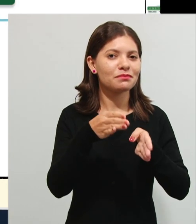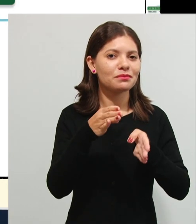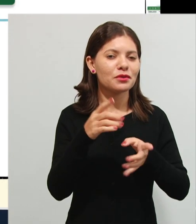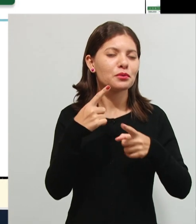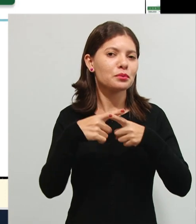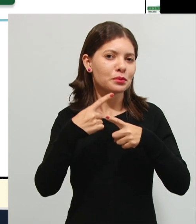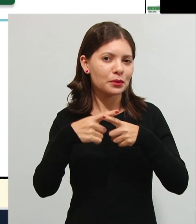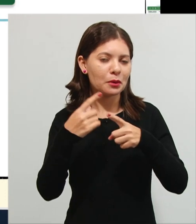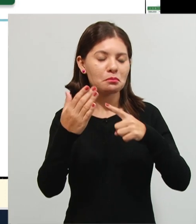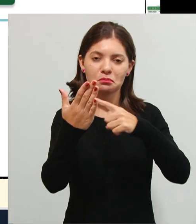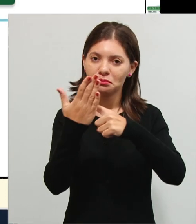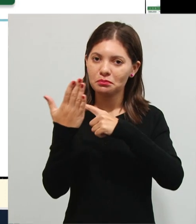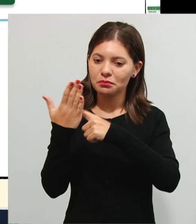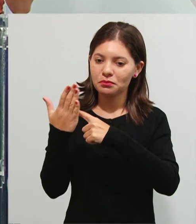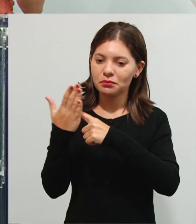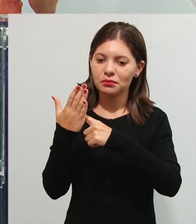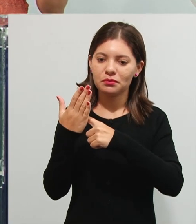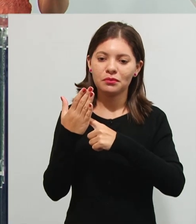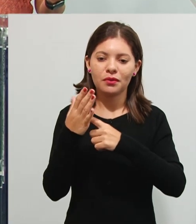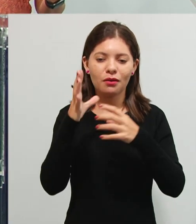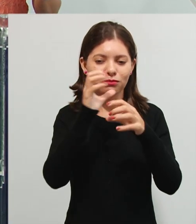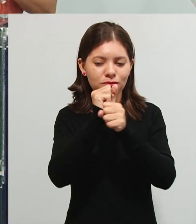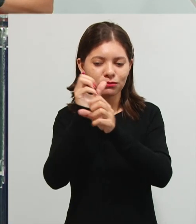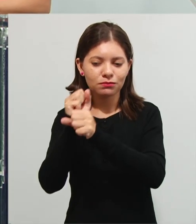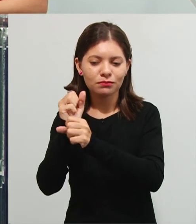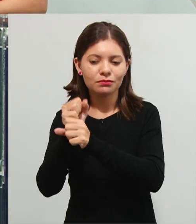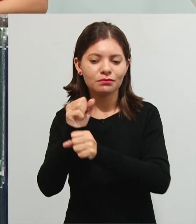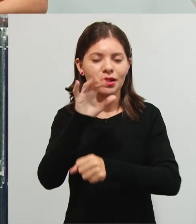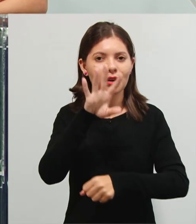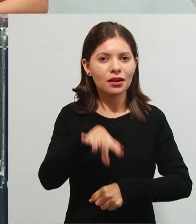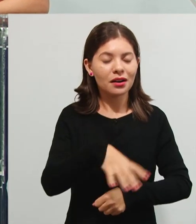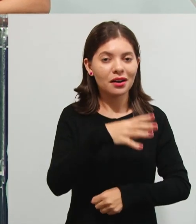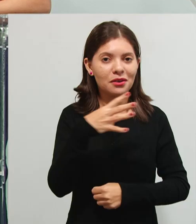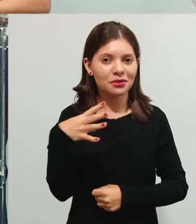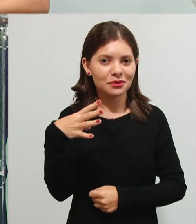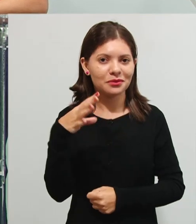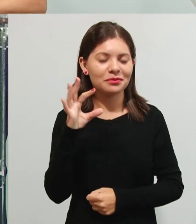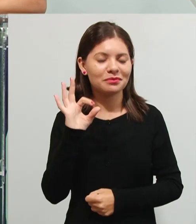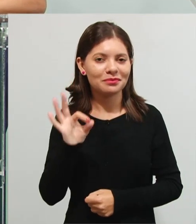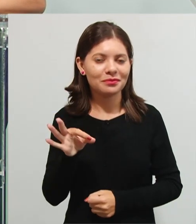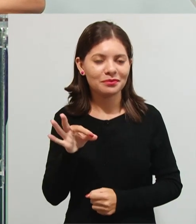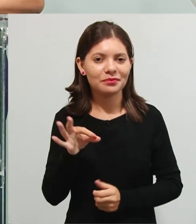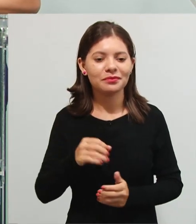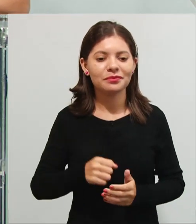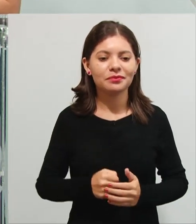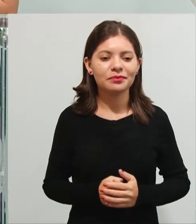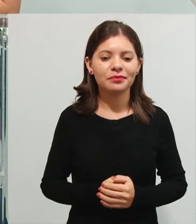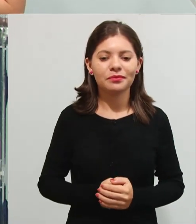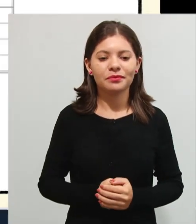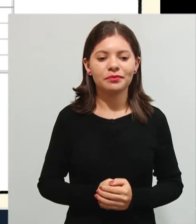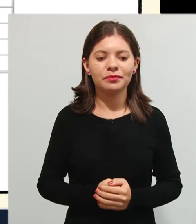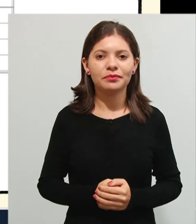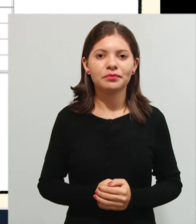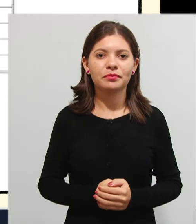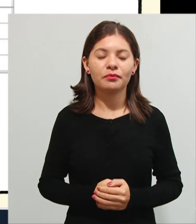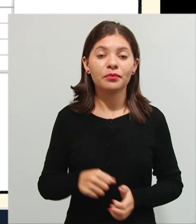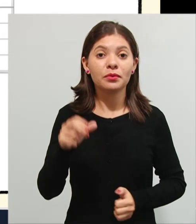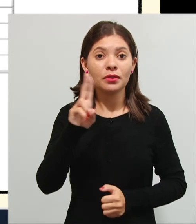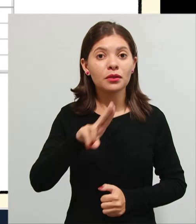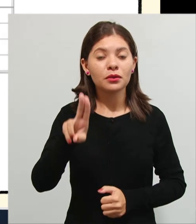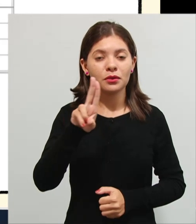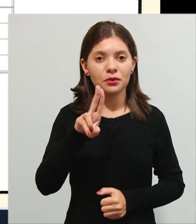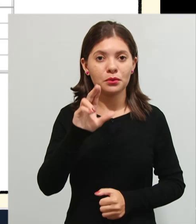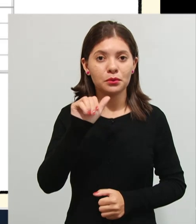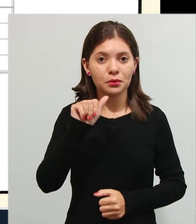nos auxiliar em relação a fazer cálculos em planilhas, certo? Então, quando a gente usa